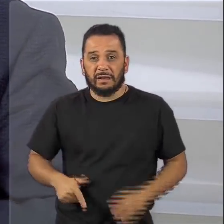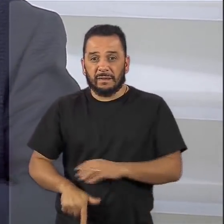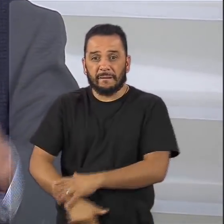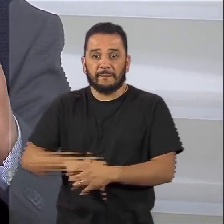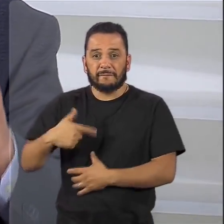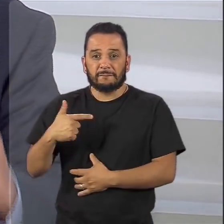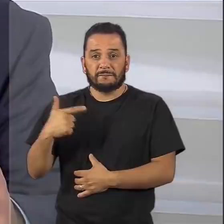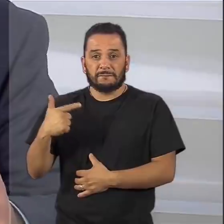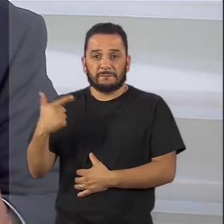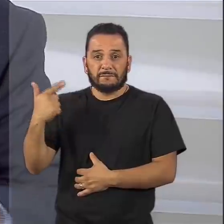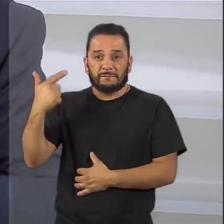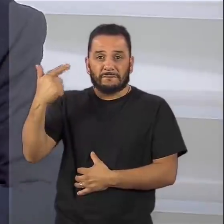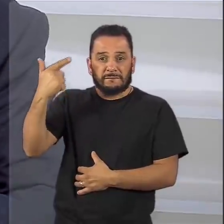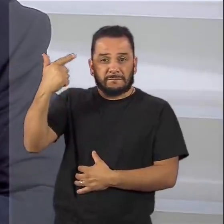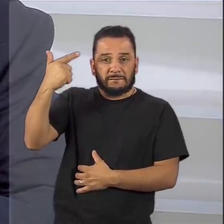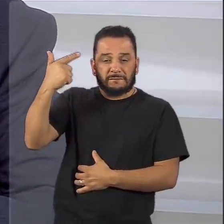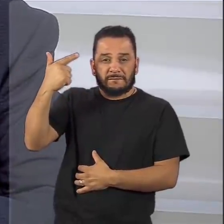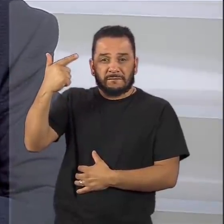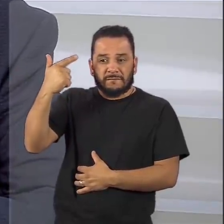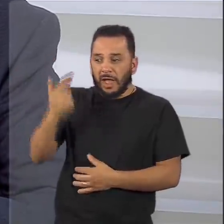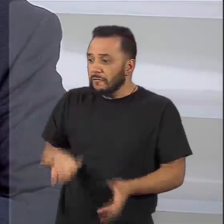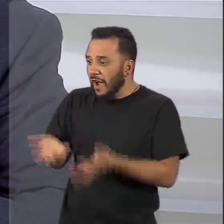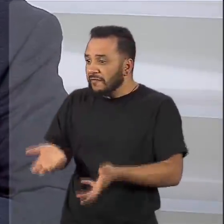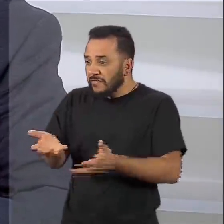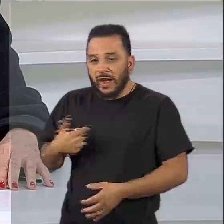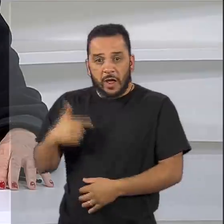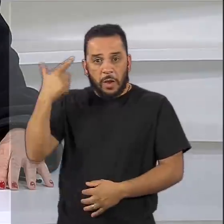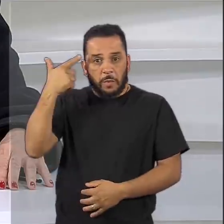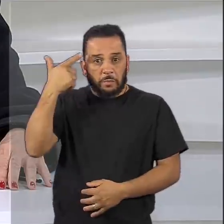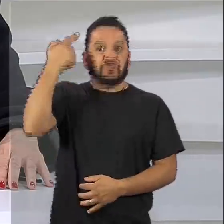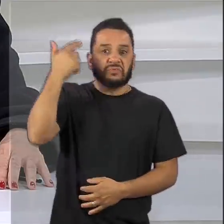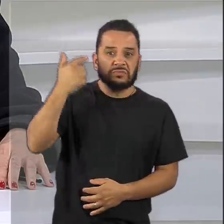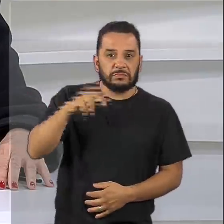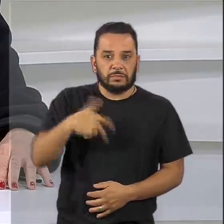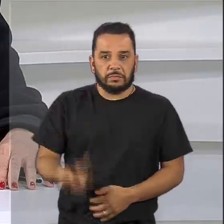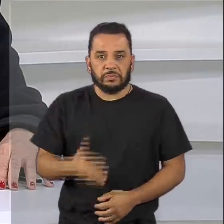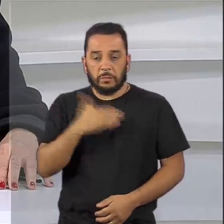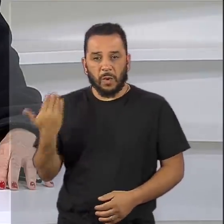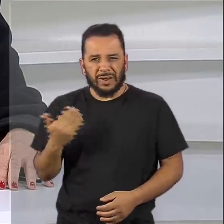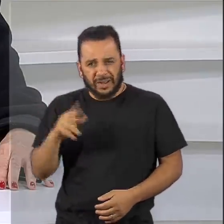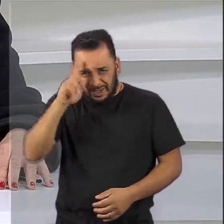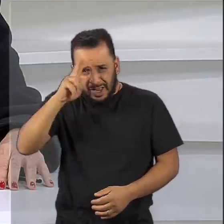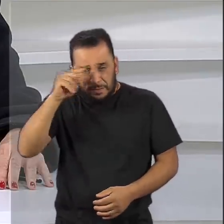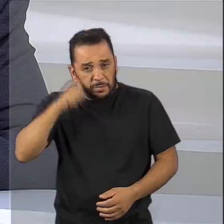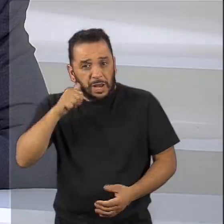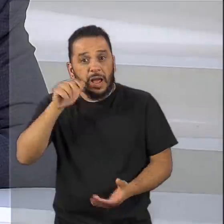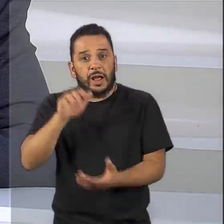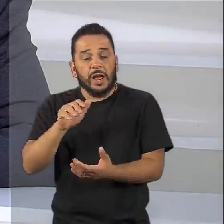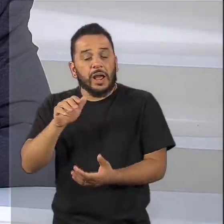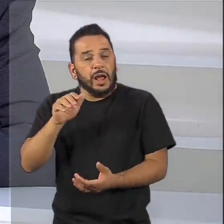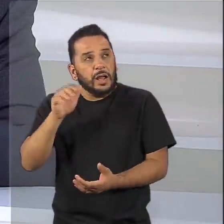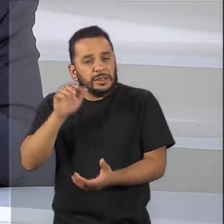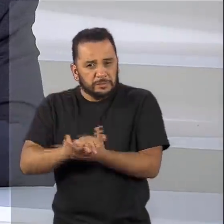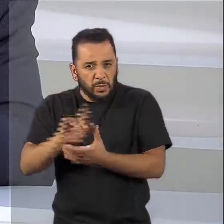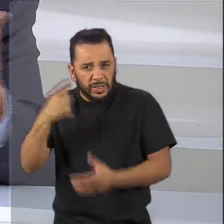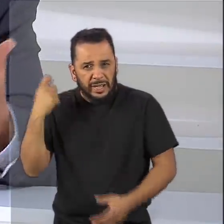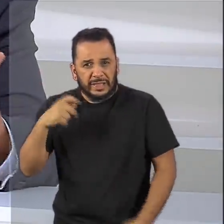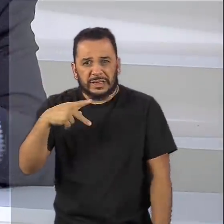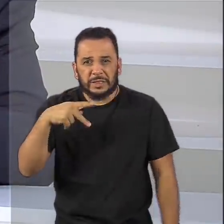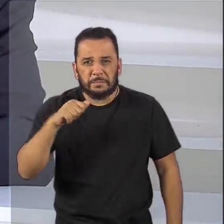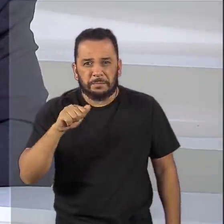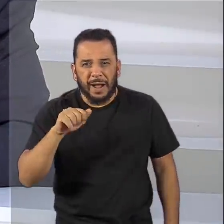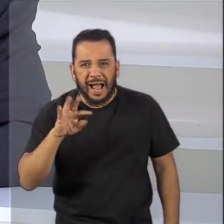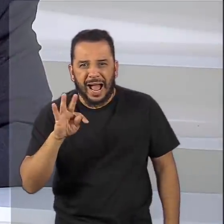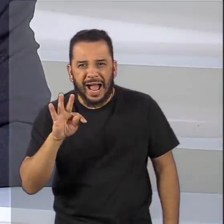momento. Basta um incentivo. No caso da mulher, da Patrícia Pilar, a repórter que o entrevistou, que